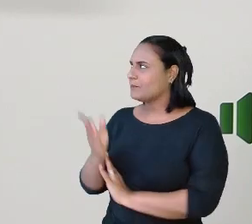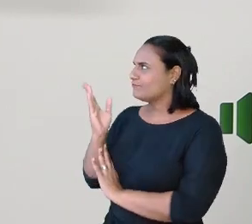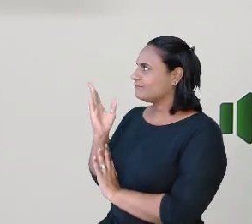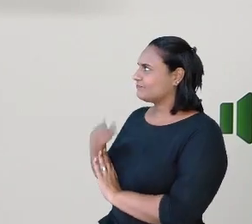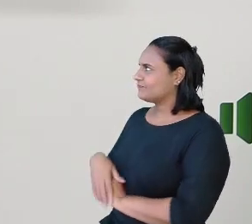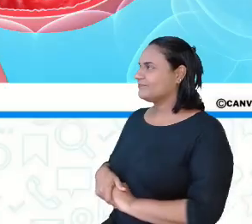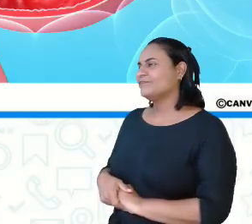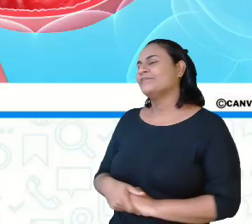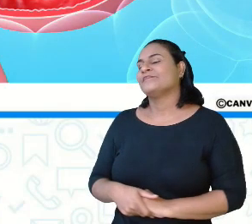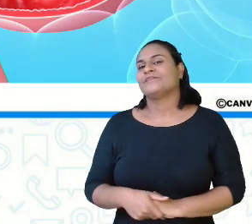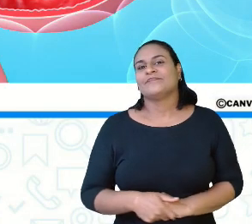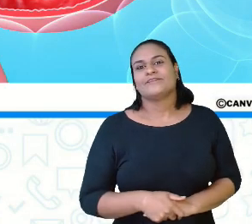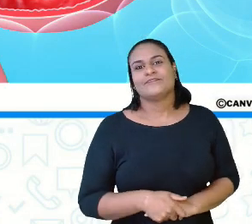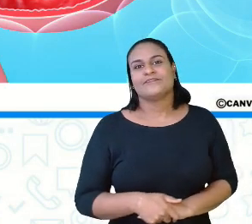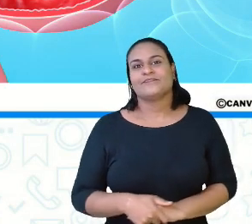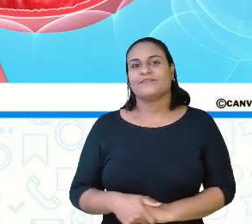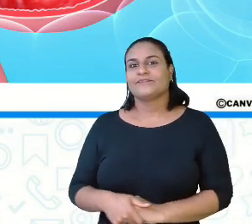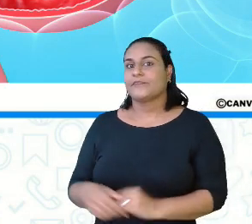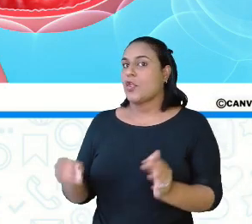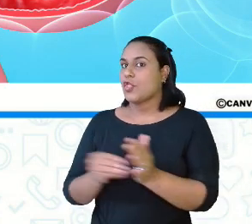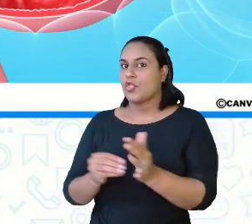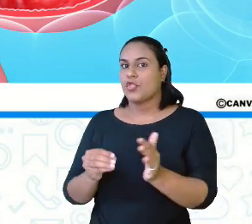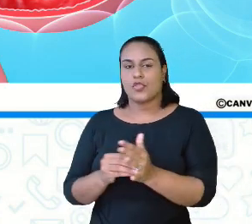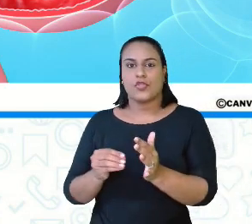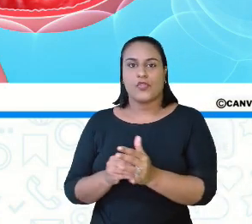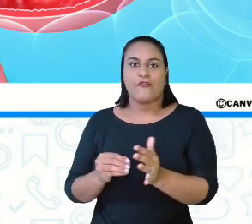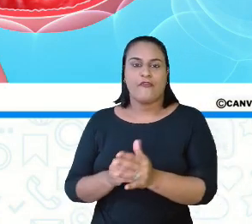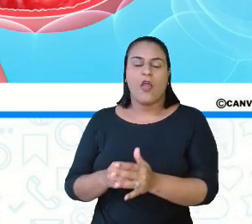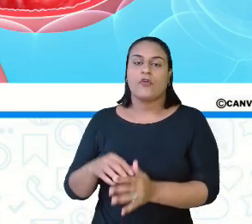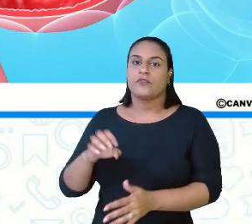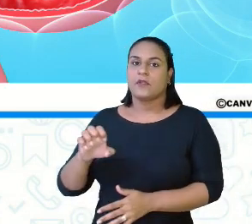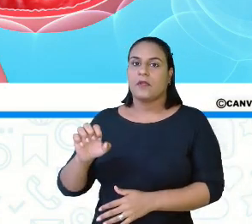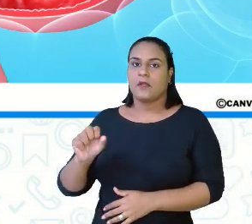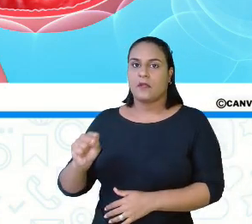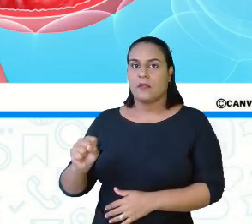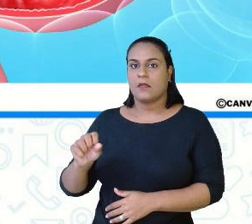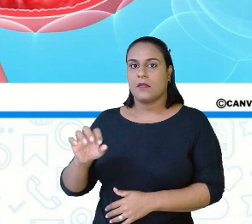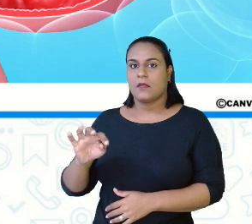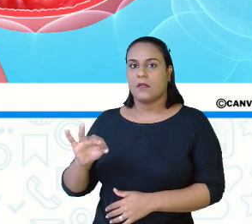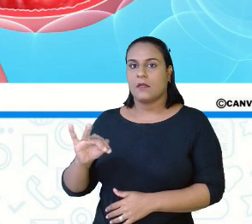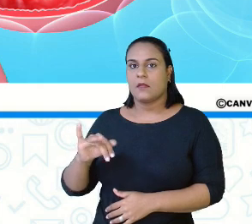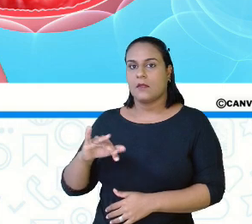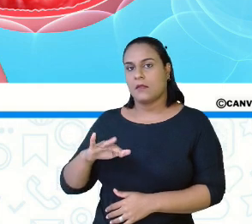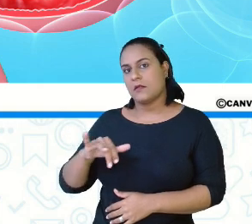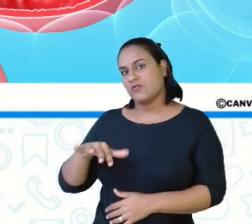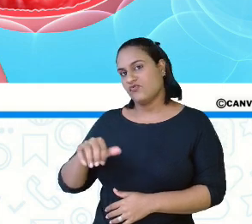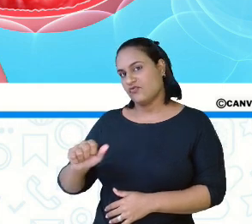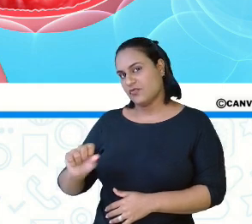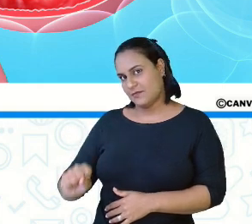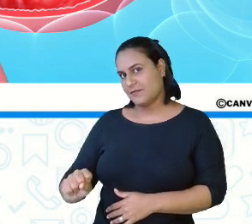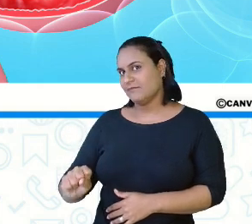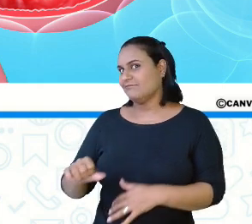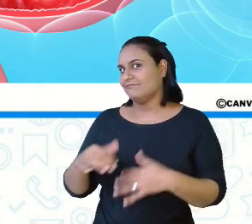diz. A ausência de estrias. Obviamente, ele é liso.